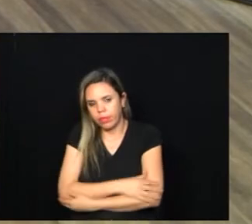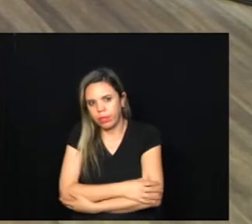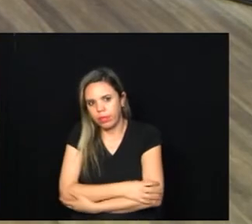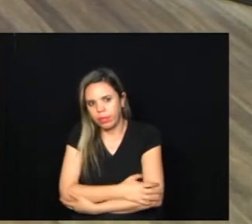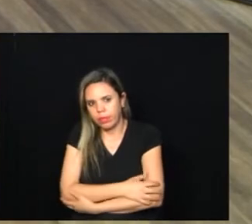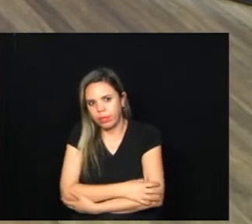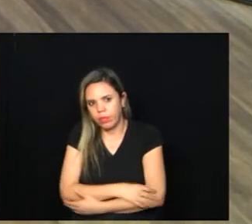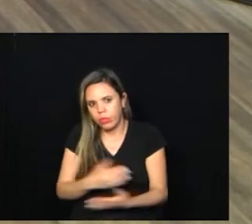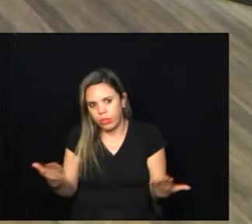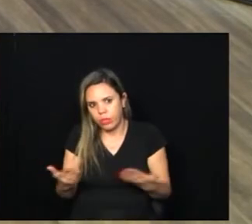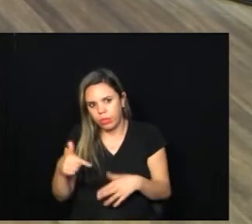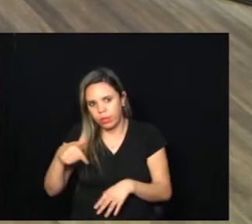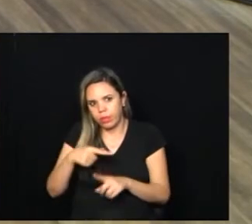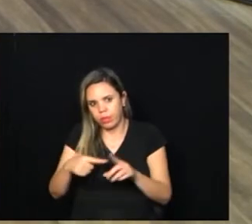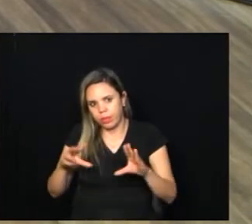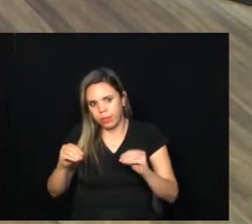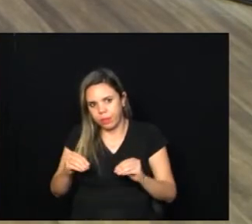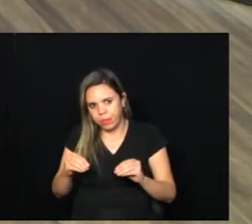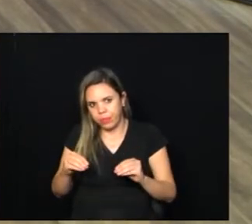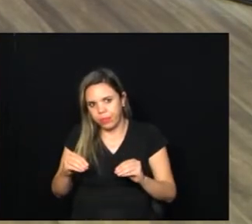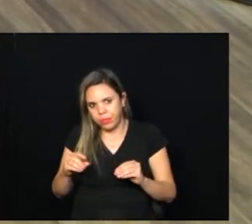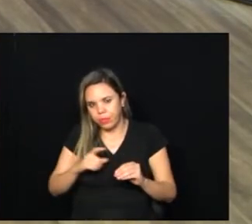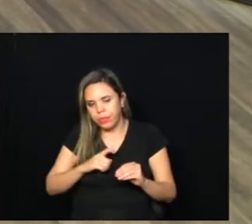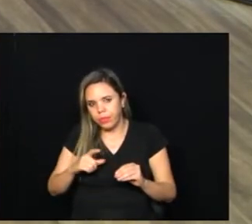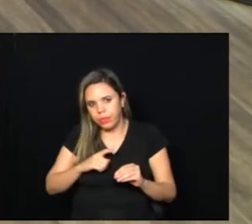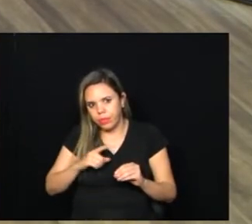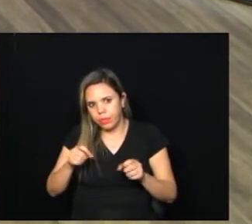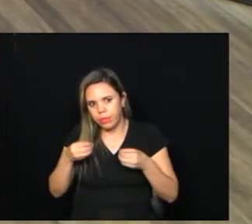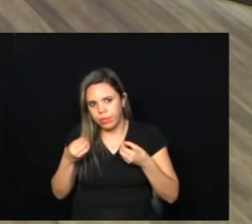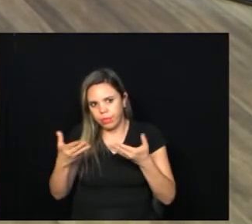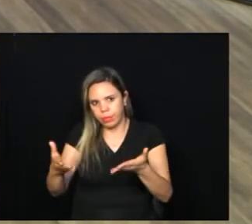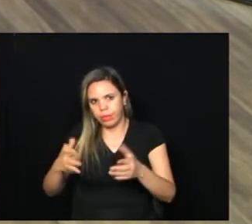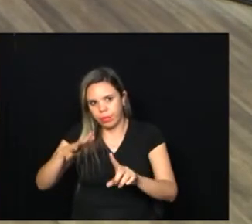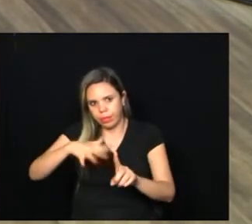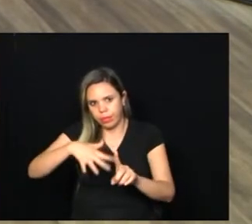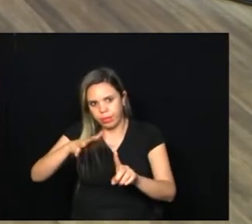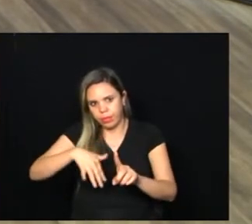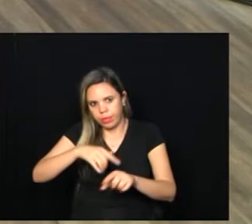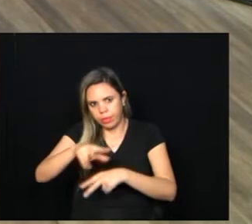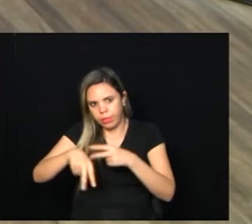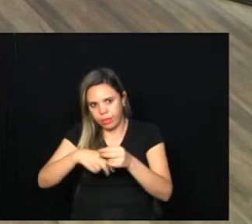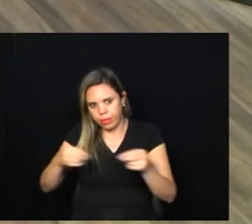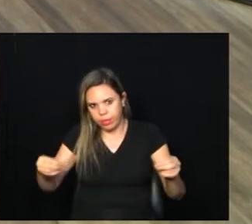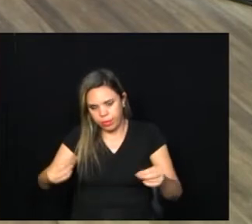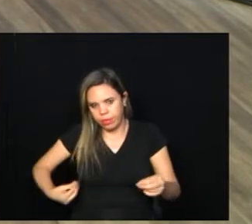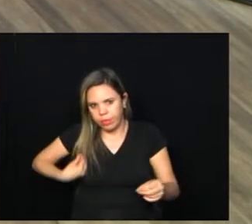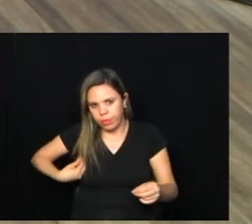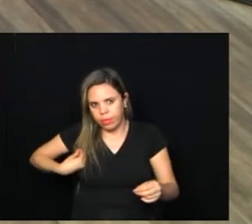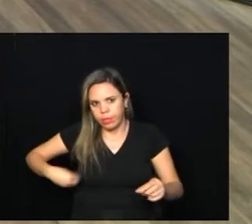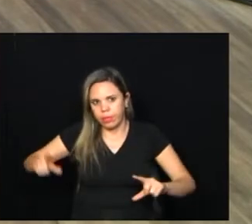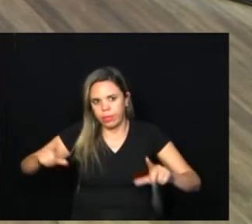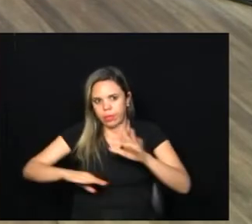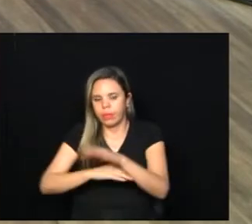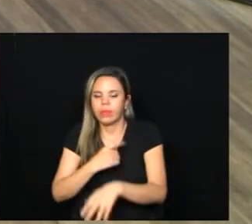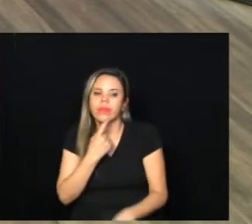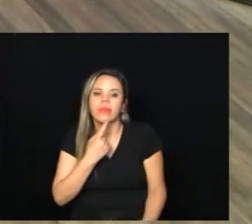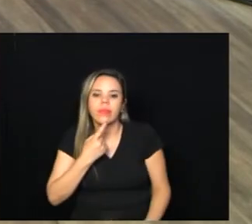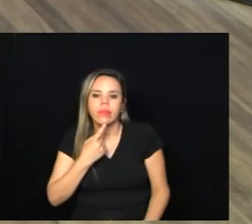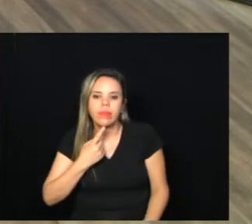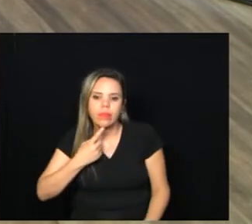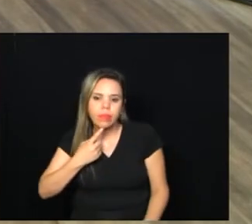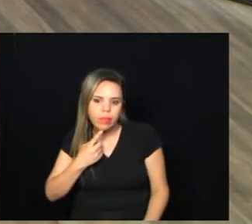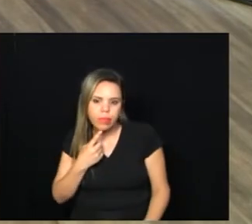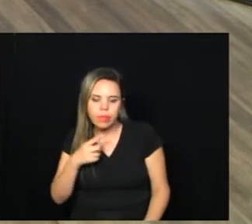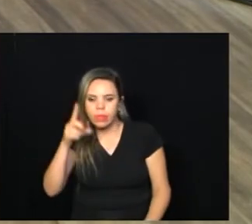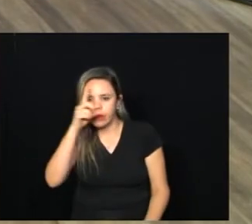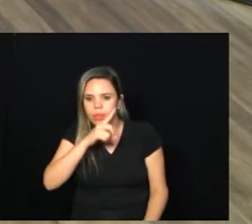que hoje, 7h30 da noite, tem entregas de honrarias, transmissão ao vivo aqui da TV Câmara Campinas. E